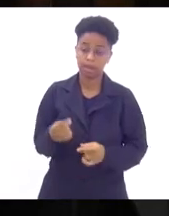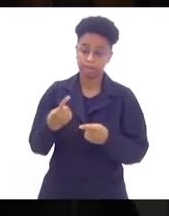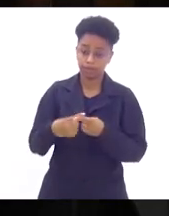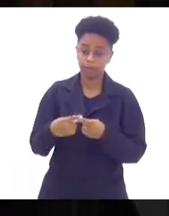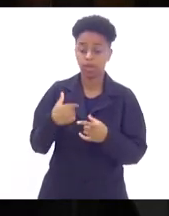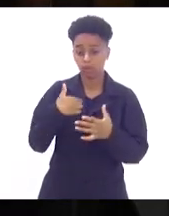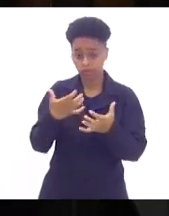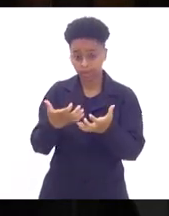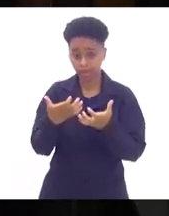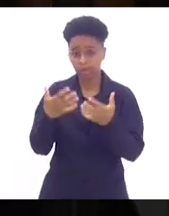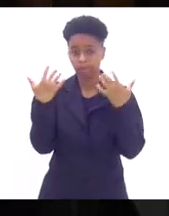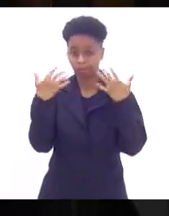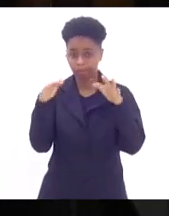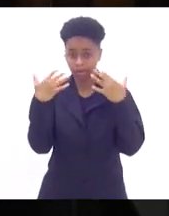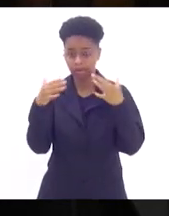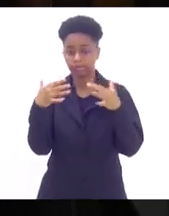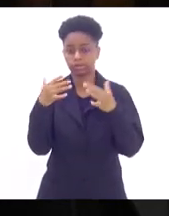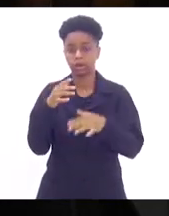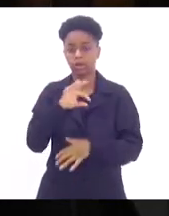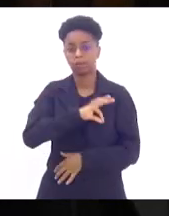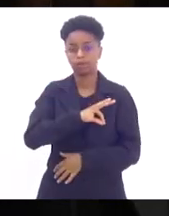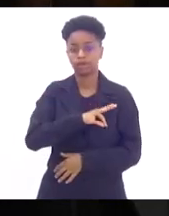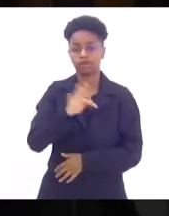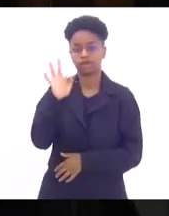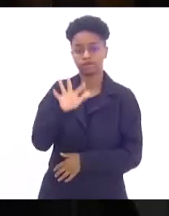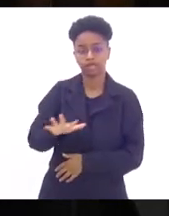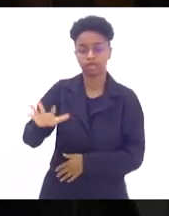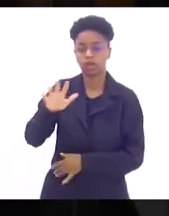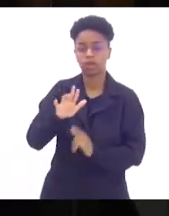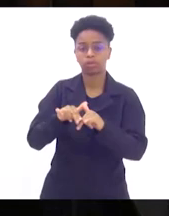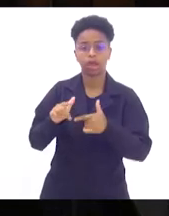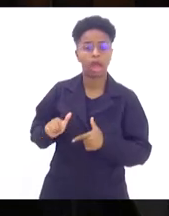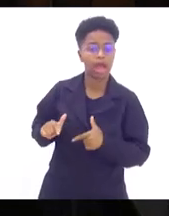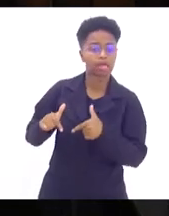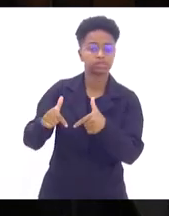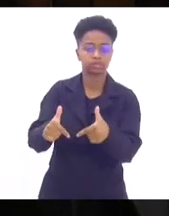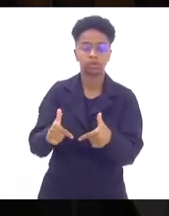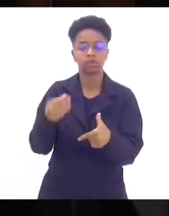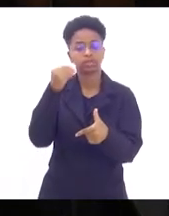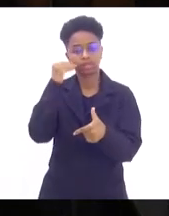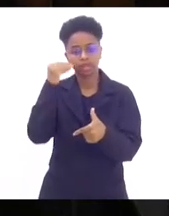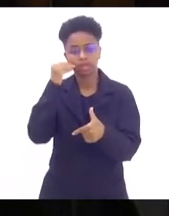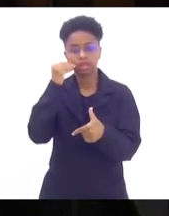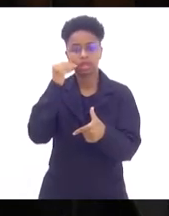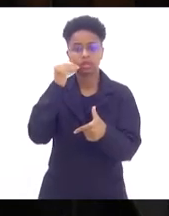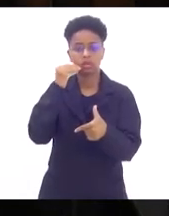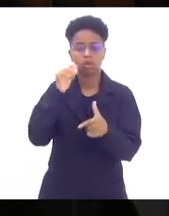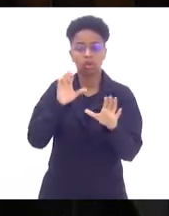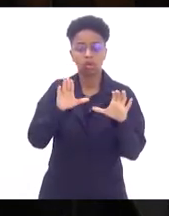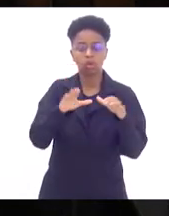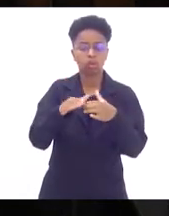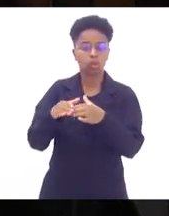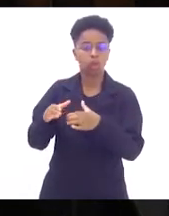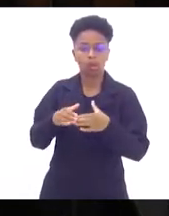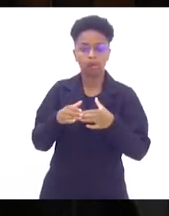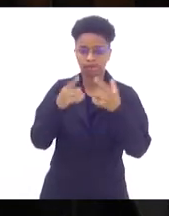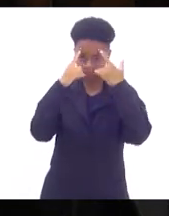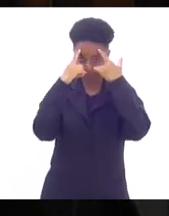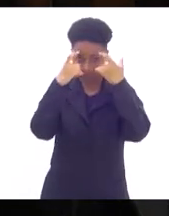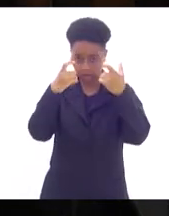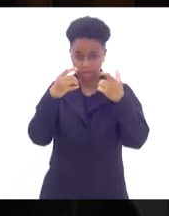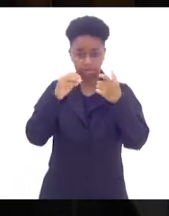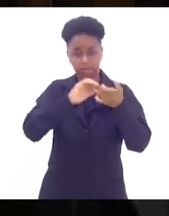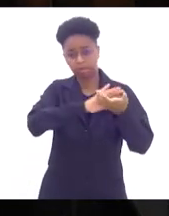parabenizar a polícia federal pela ação que tem tido para desmontar esses grupos extremistas que estão